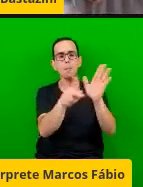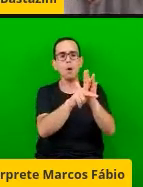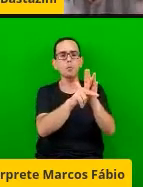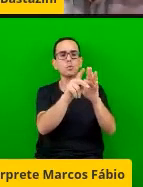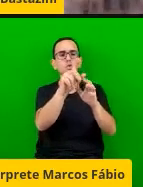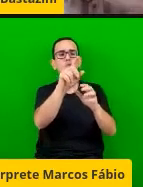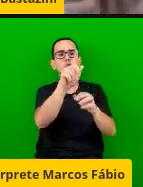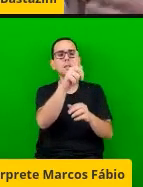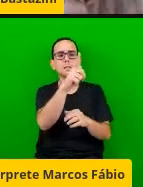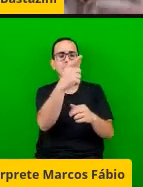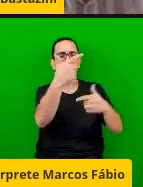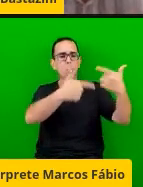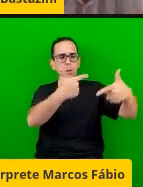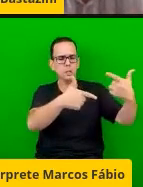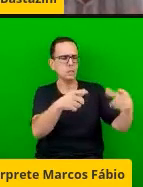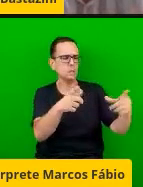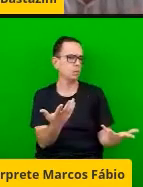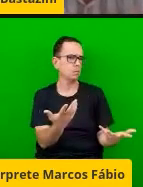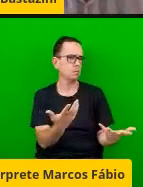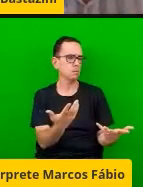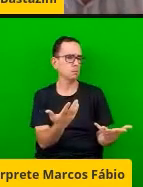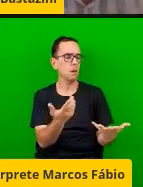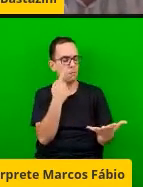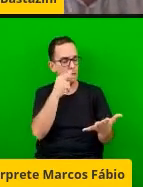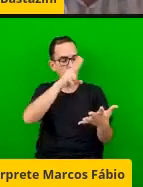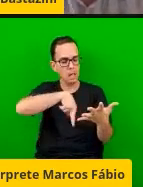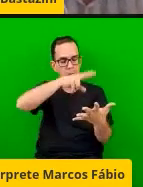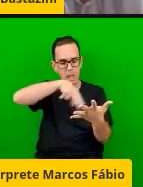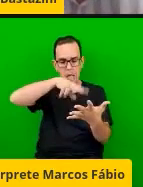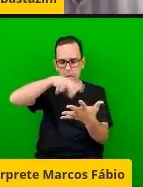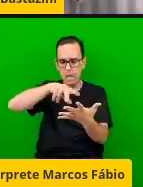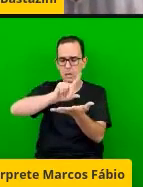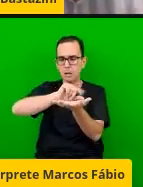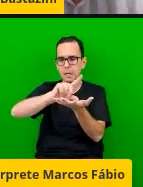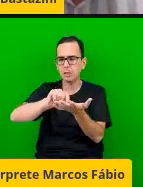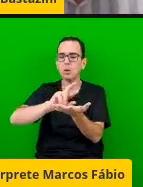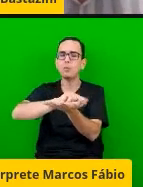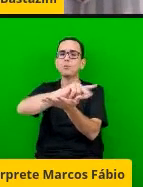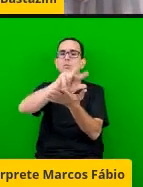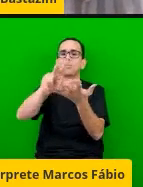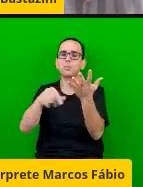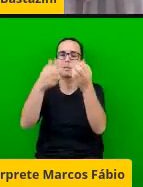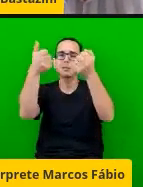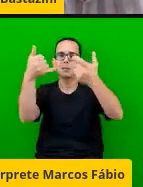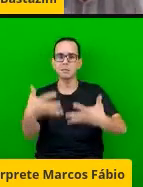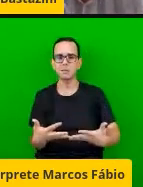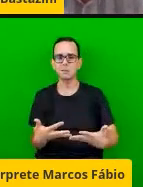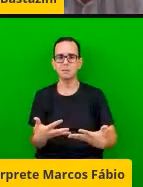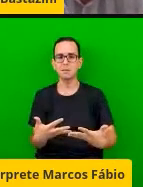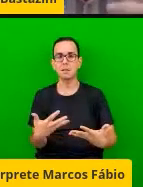mostra impossível, porque à medida que a gente vai lendo os artigos, são múltiplas as definições. Então, para trazer uma